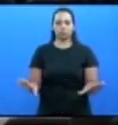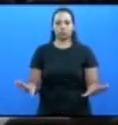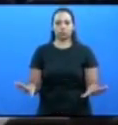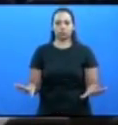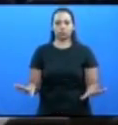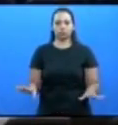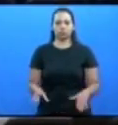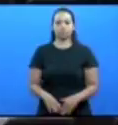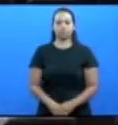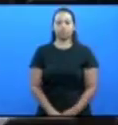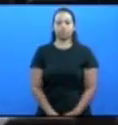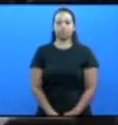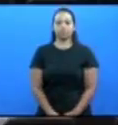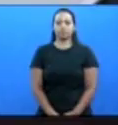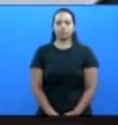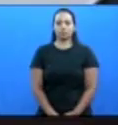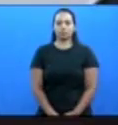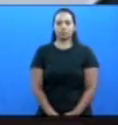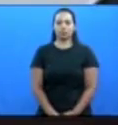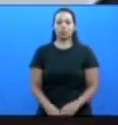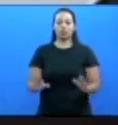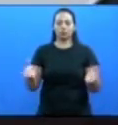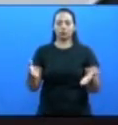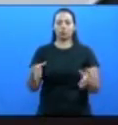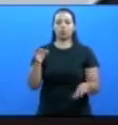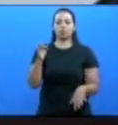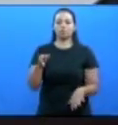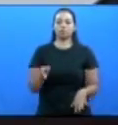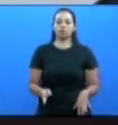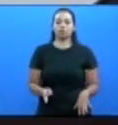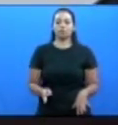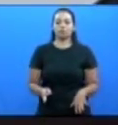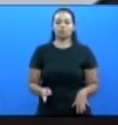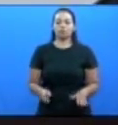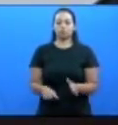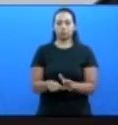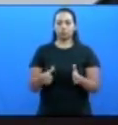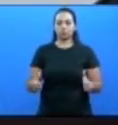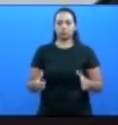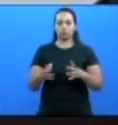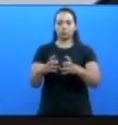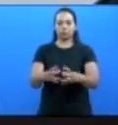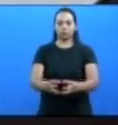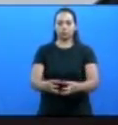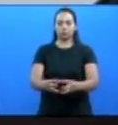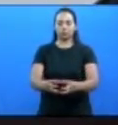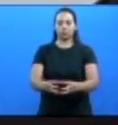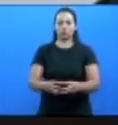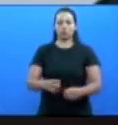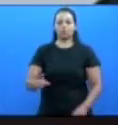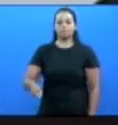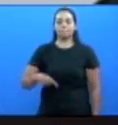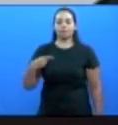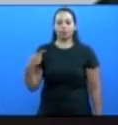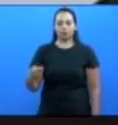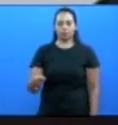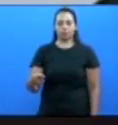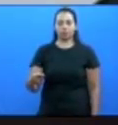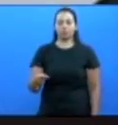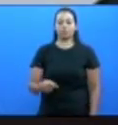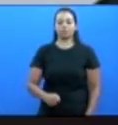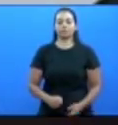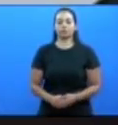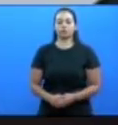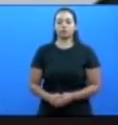Isso, esse Fundo de Finanças e Orçamento. Portanto, aprovado o primeiro grupo de emendas. Passamos agora ao grupo número